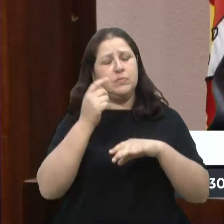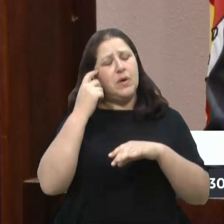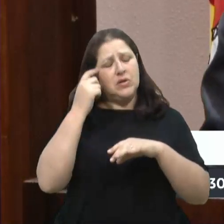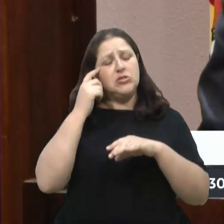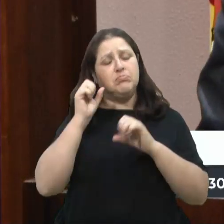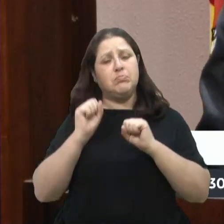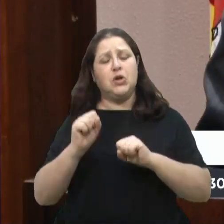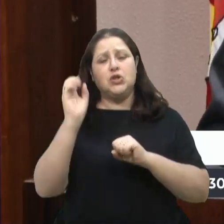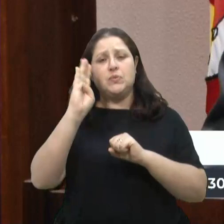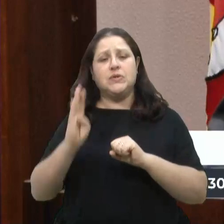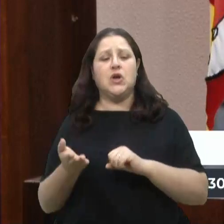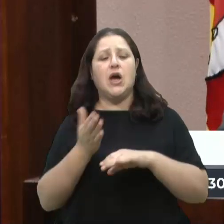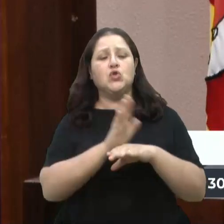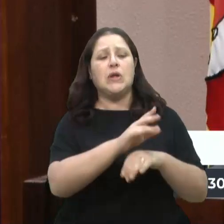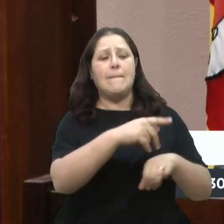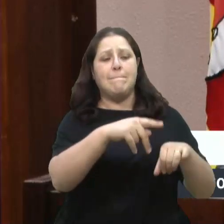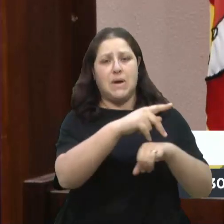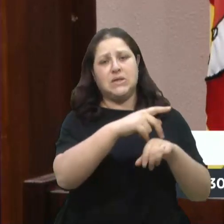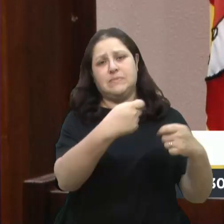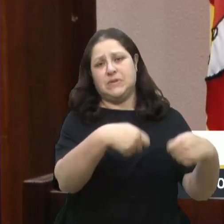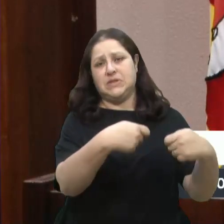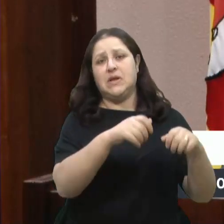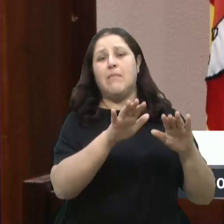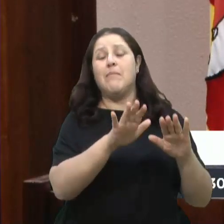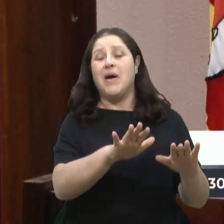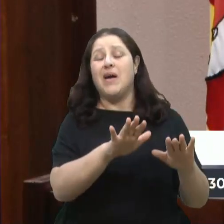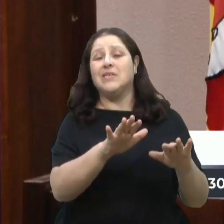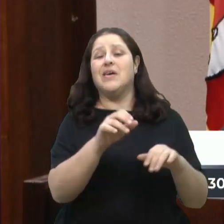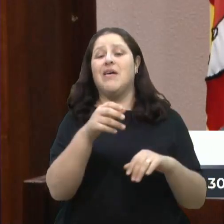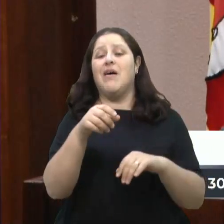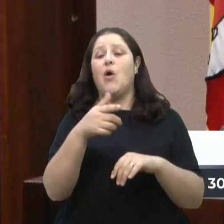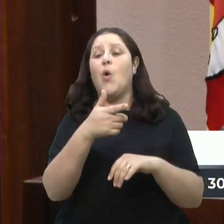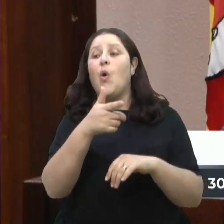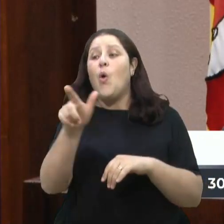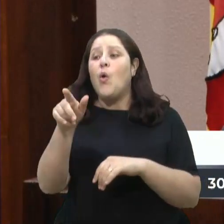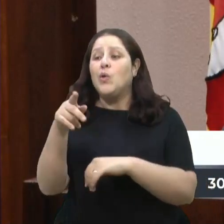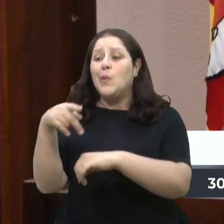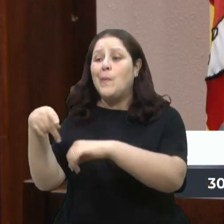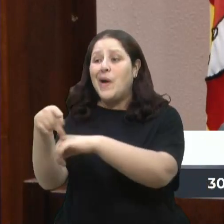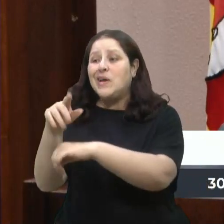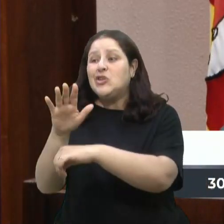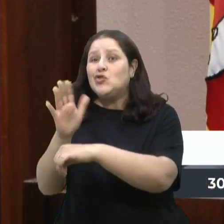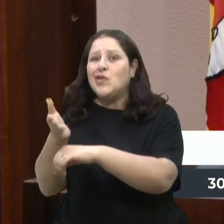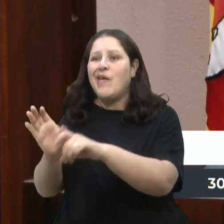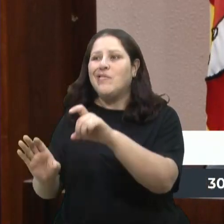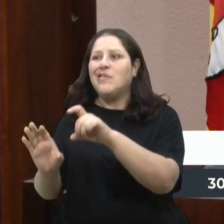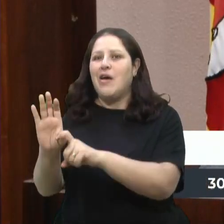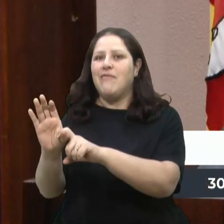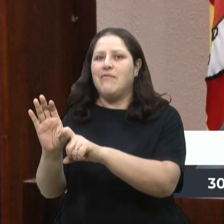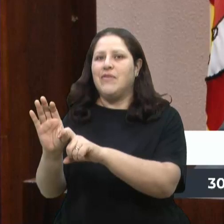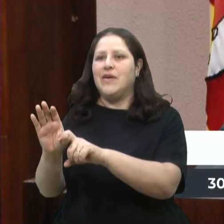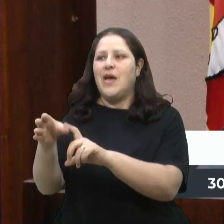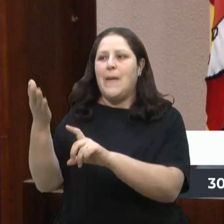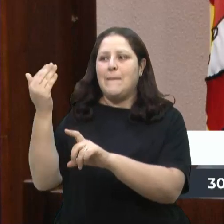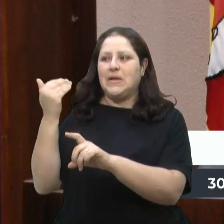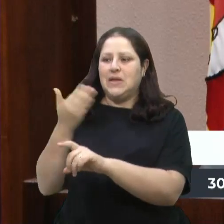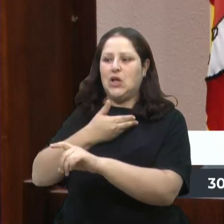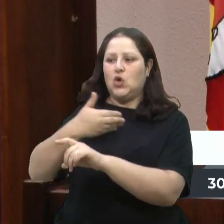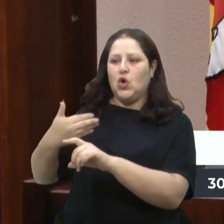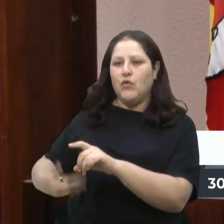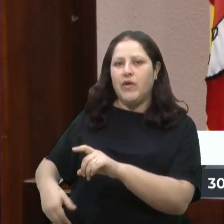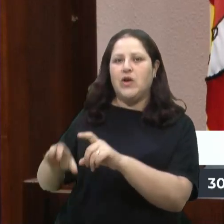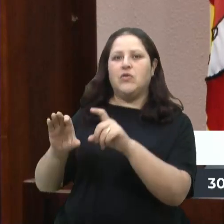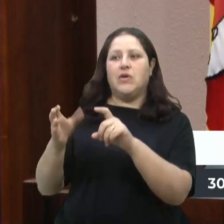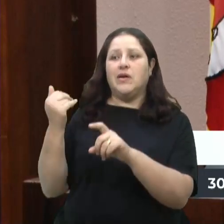pelo contrário. O problema é ajudar países que já nos devem, de administrações passadas, e ainda